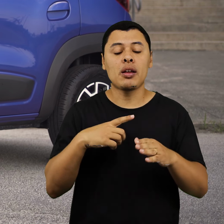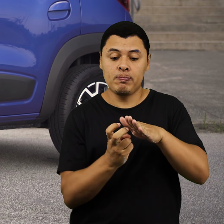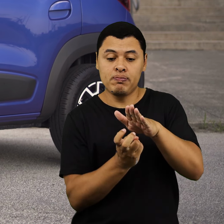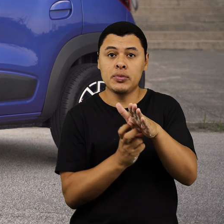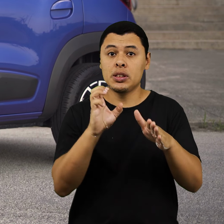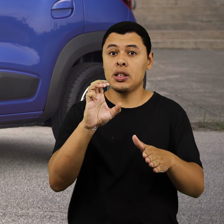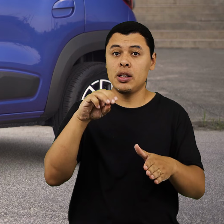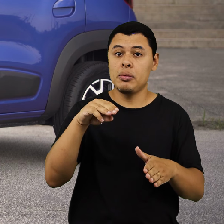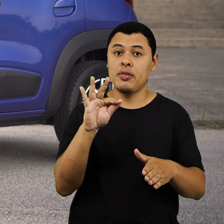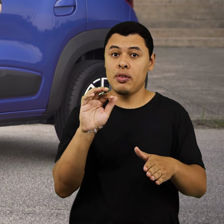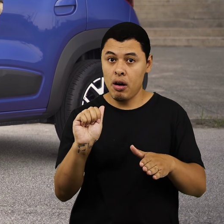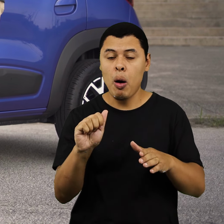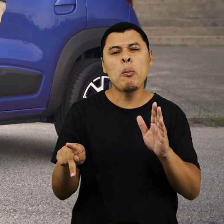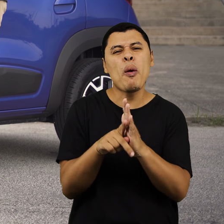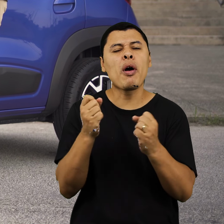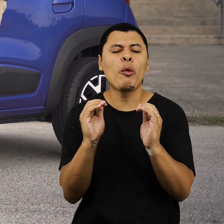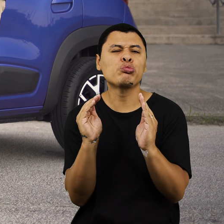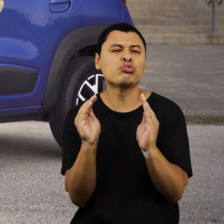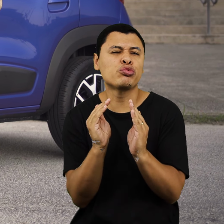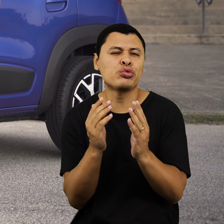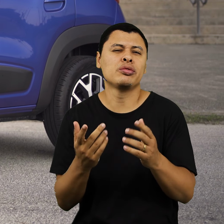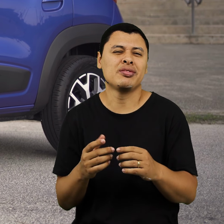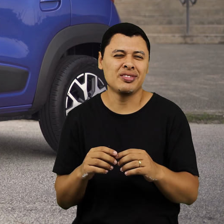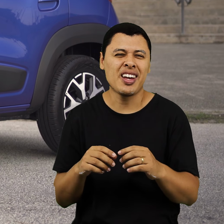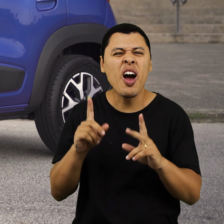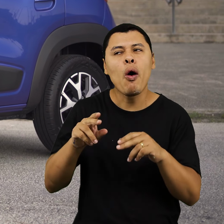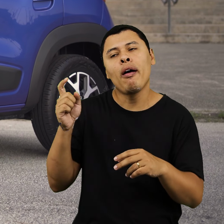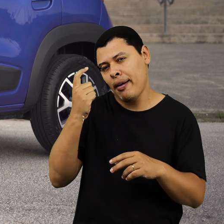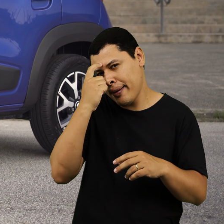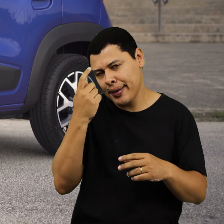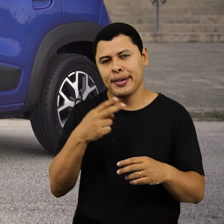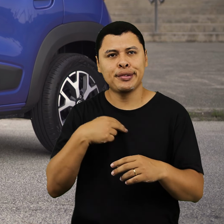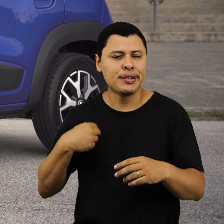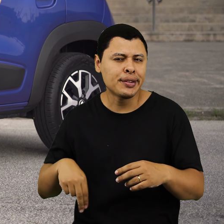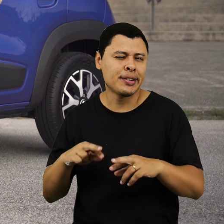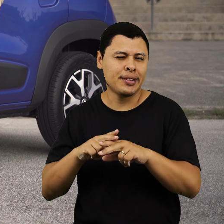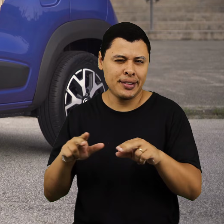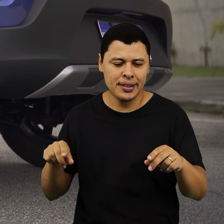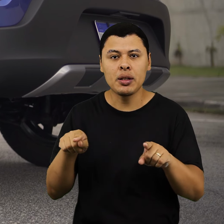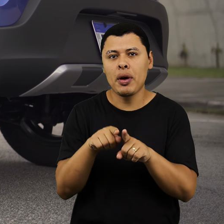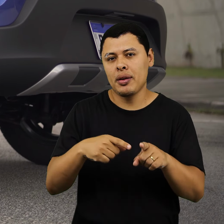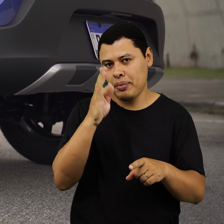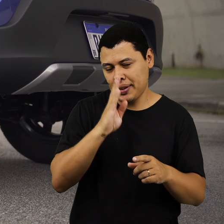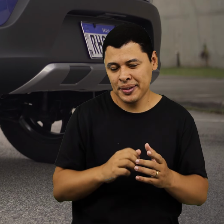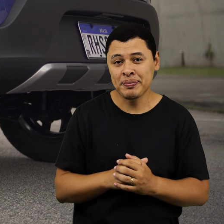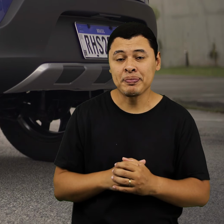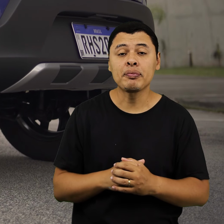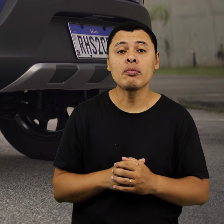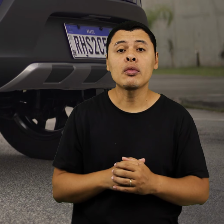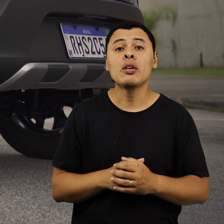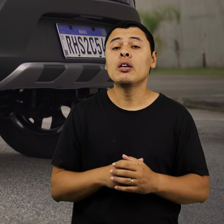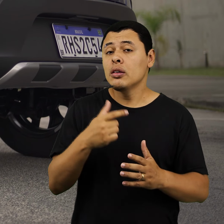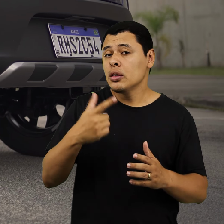feito para veículos subcompactos aí de mercados emergentes, como por exemplo a Índia, a China, que de emergente não tem mais nada, e o Brasil. No meio disso tudo, aliás,